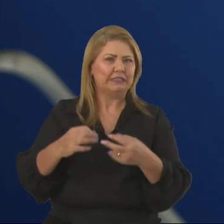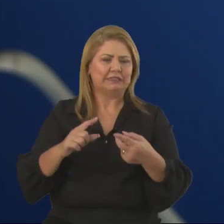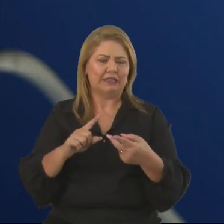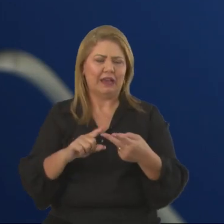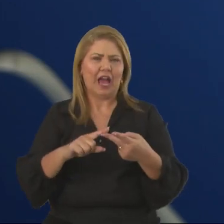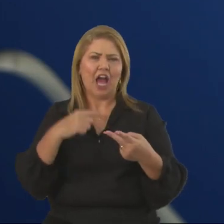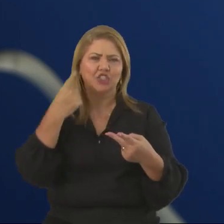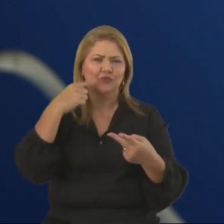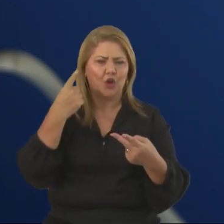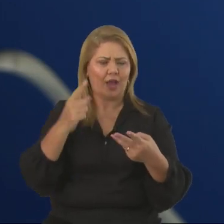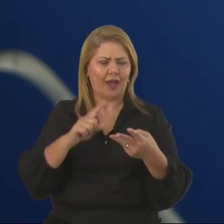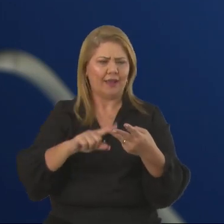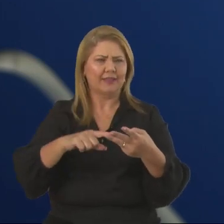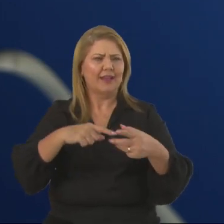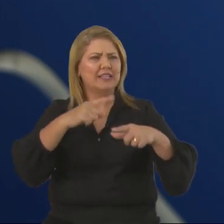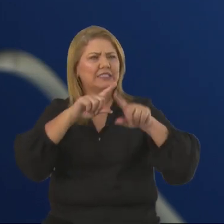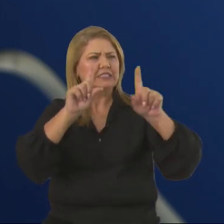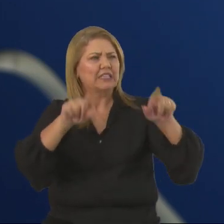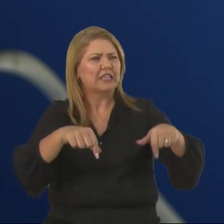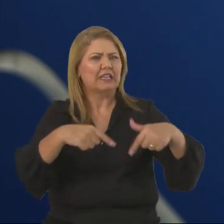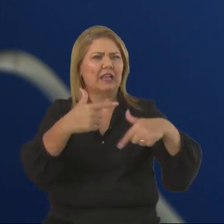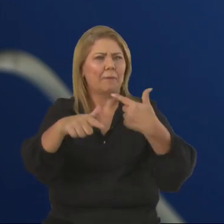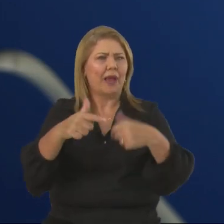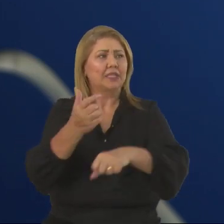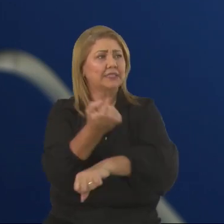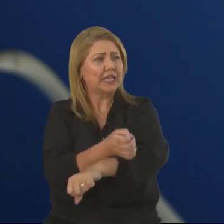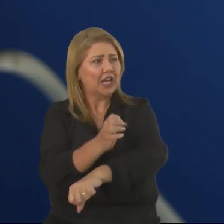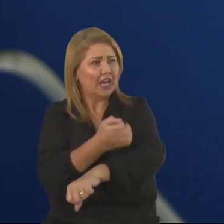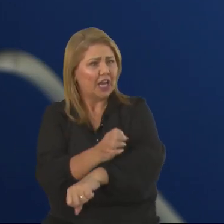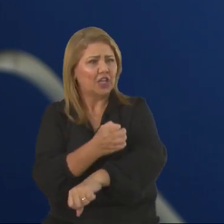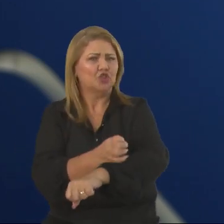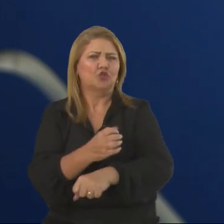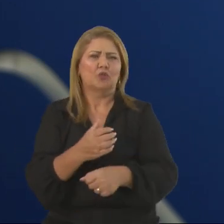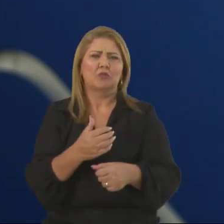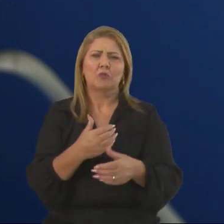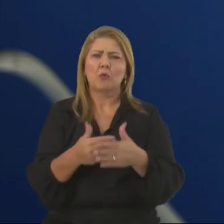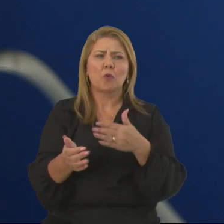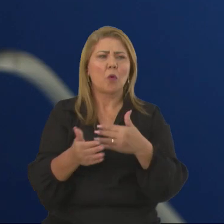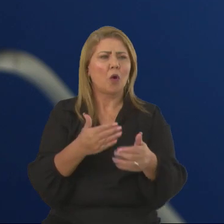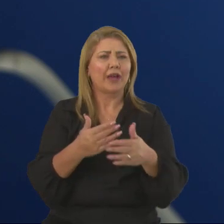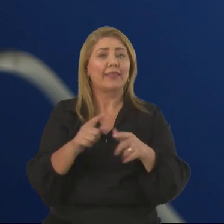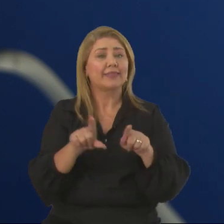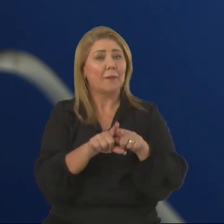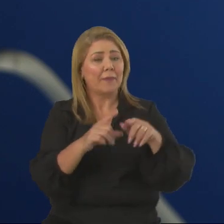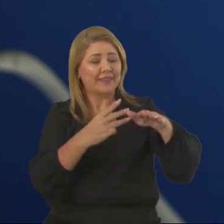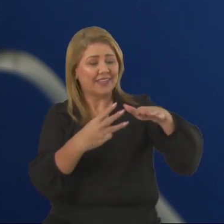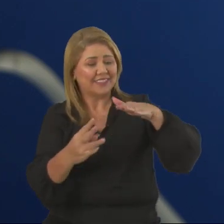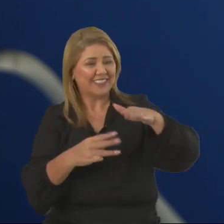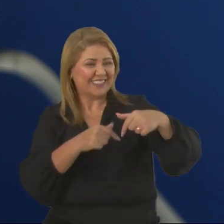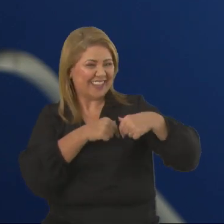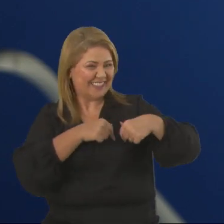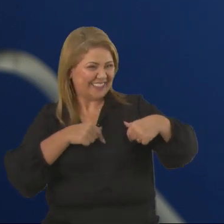advogadas, servidoras, estagiárias ou empregadas terceirizadas.